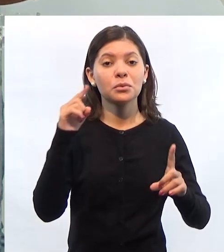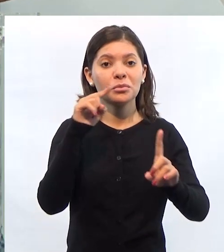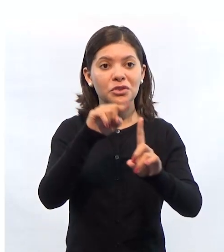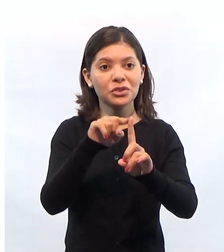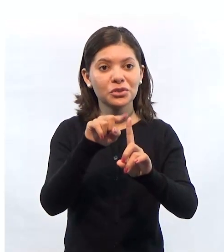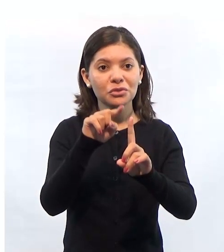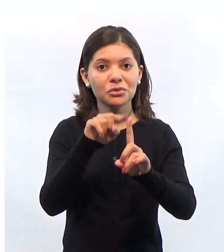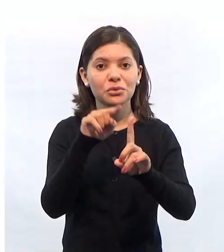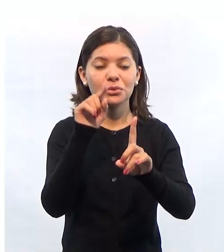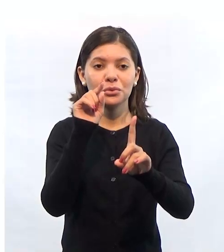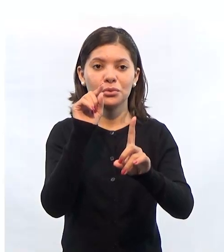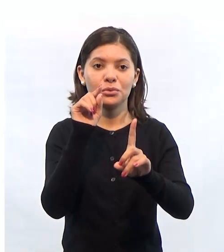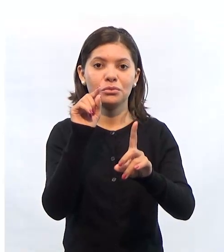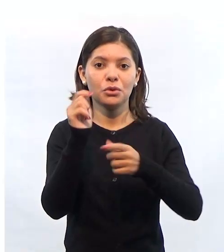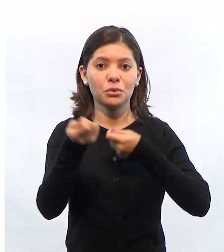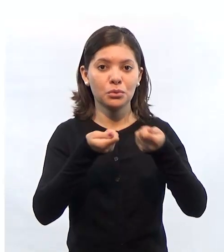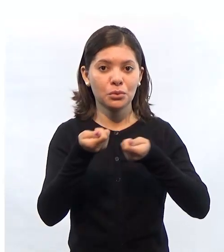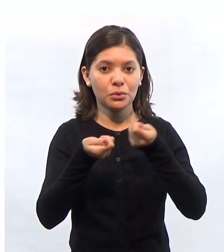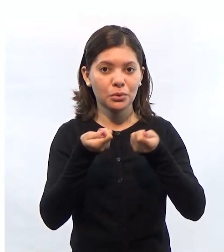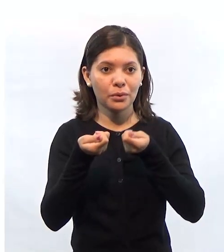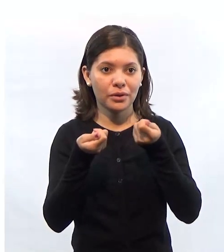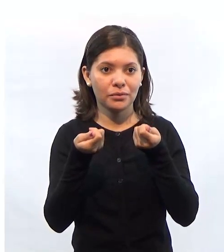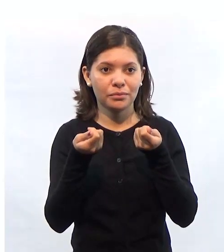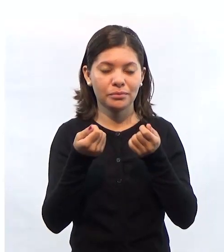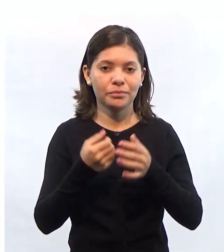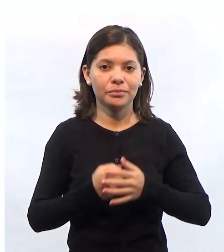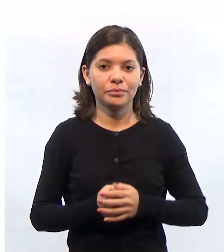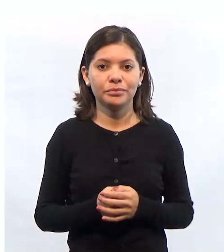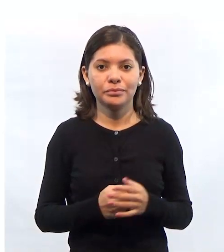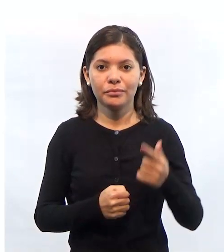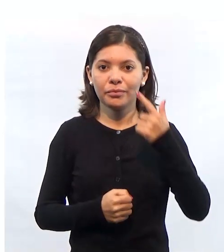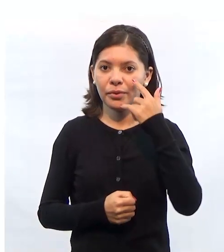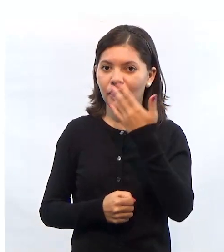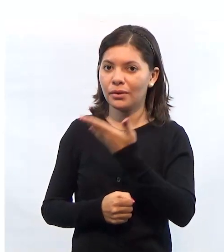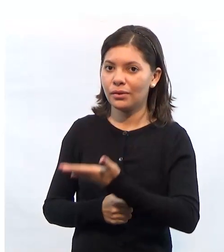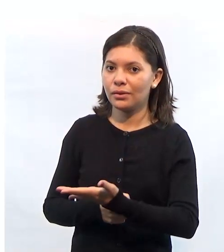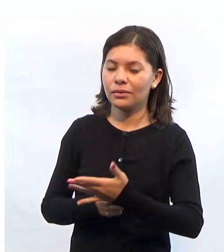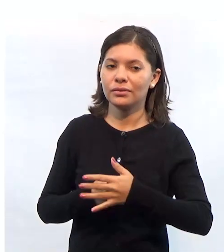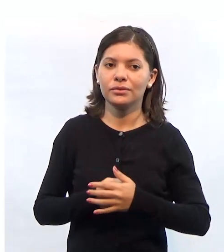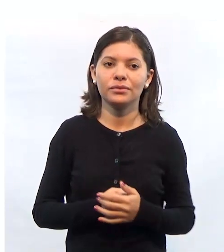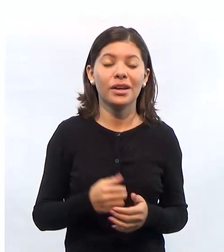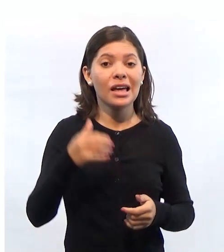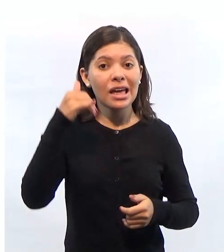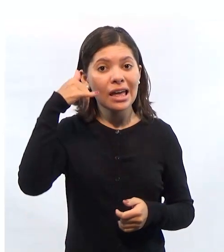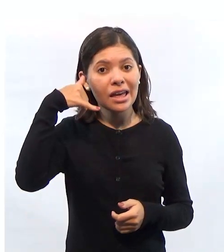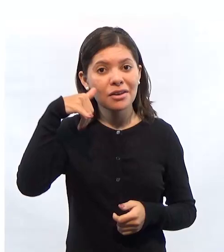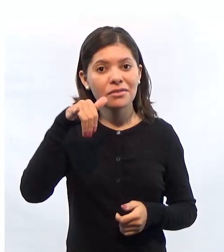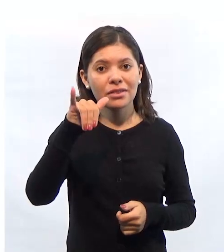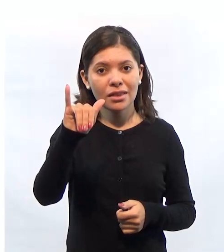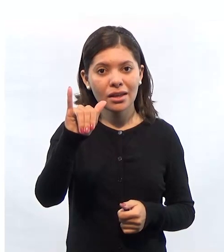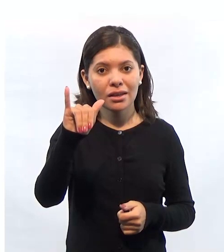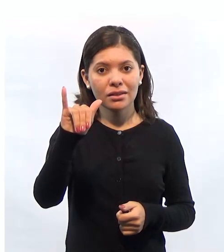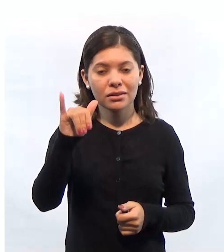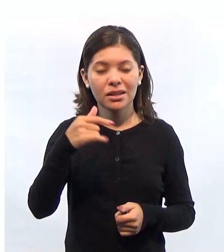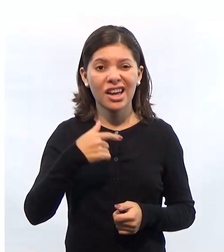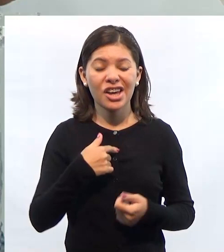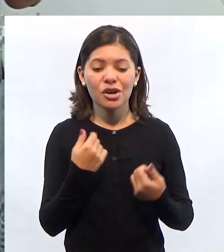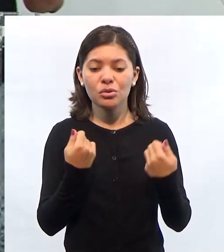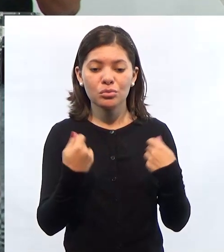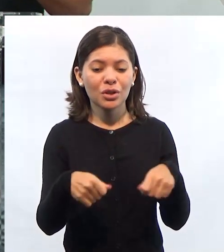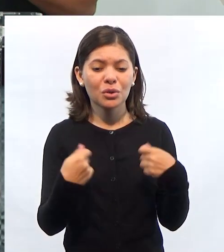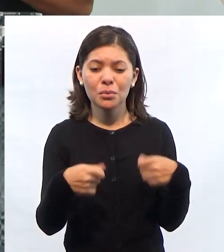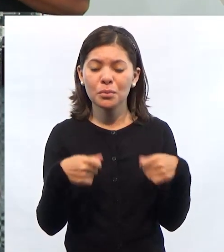do controle da produção é a prevenção eu não posta sempre